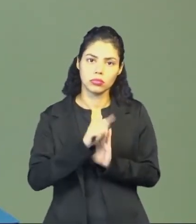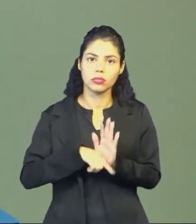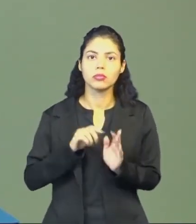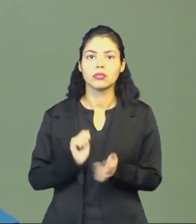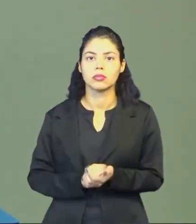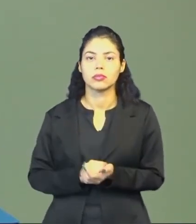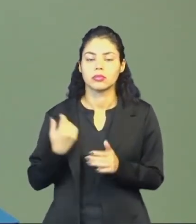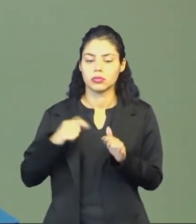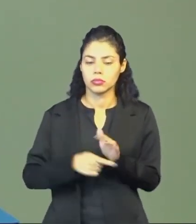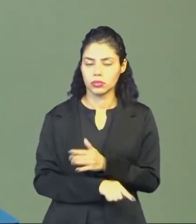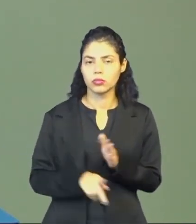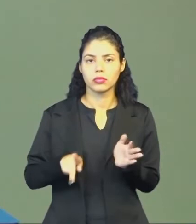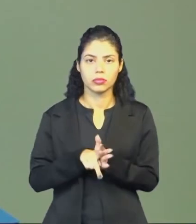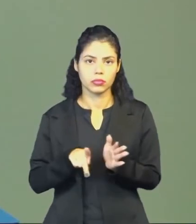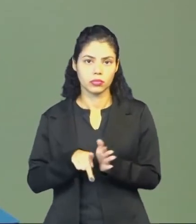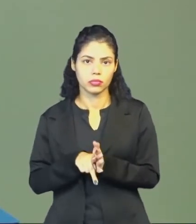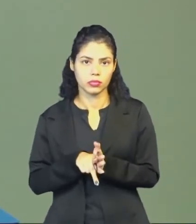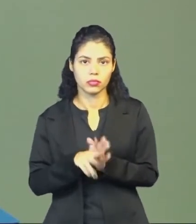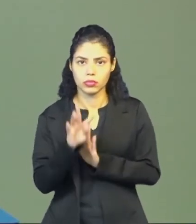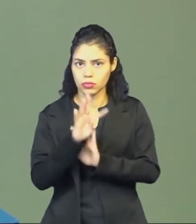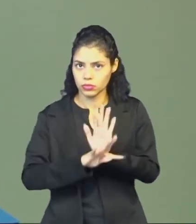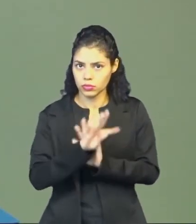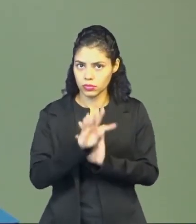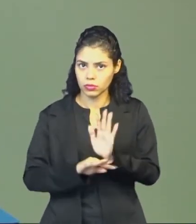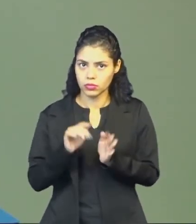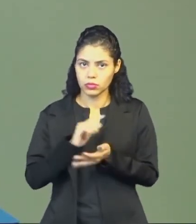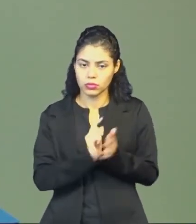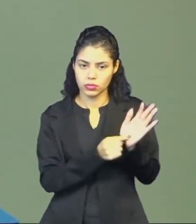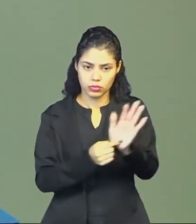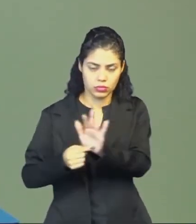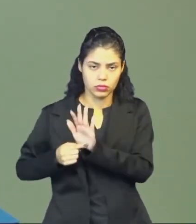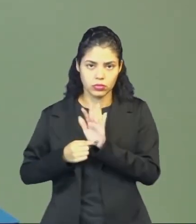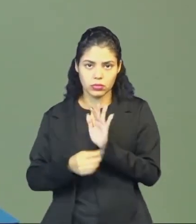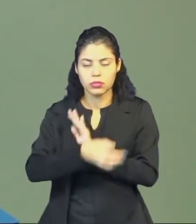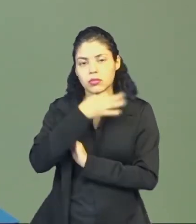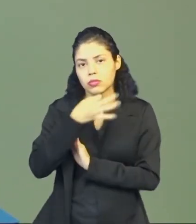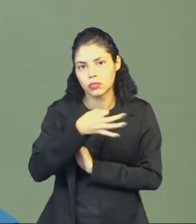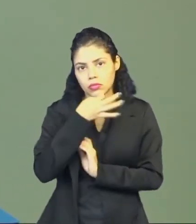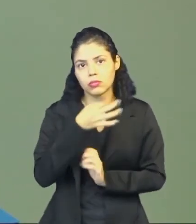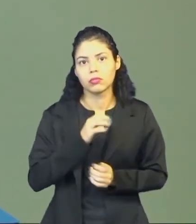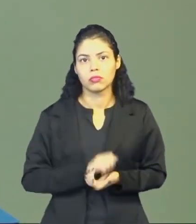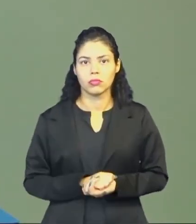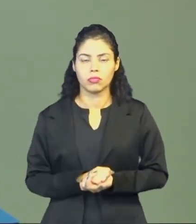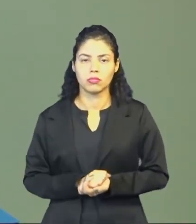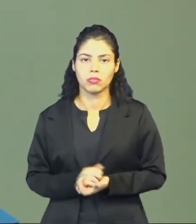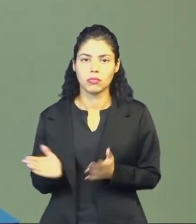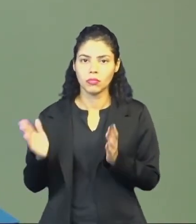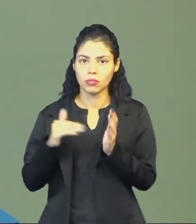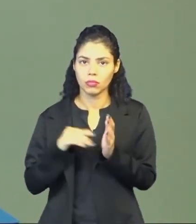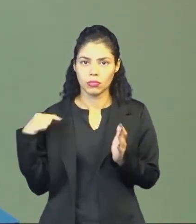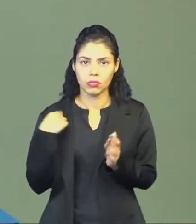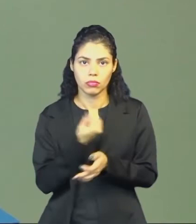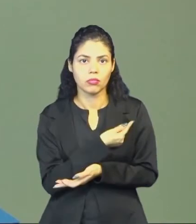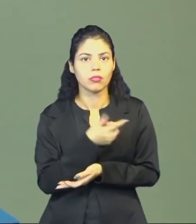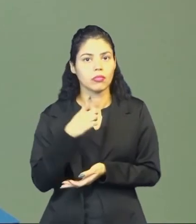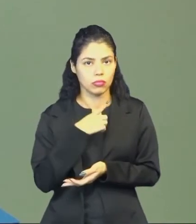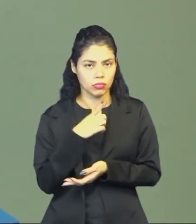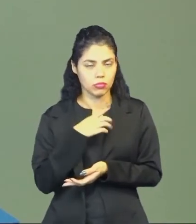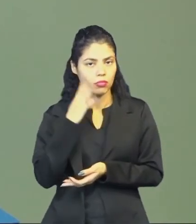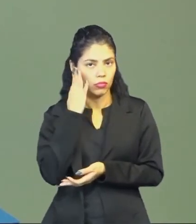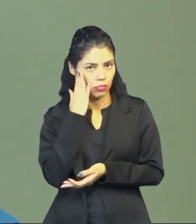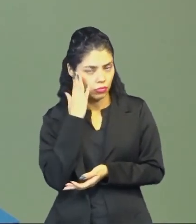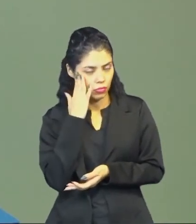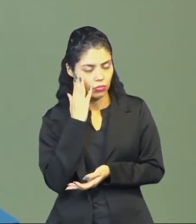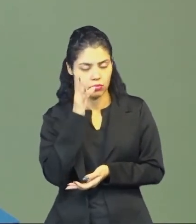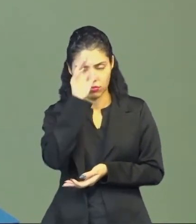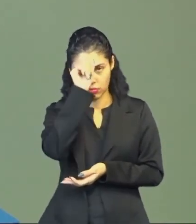textuais, dentro desse tipo de texto, que ele expõe, né, opiniões ou tese para a gente tomar conhecimento, tá